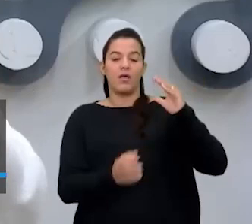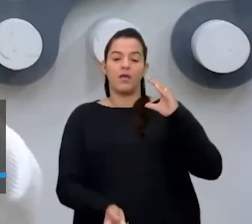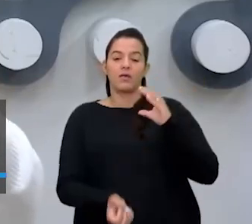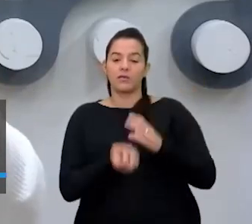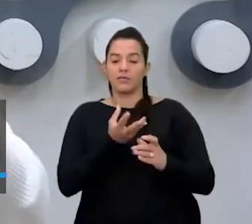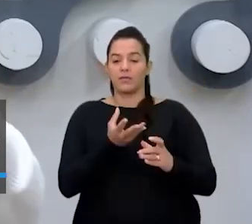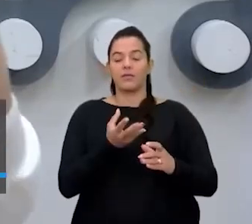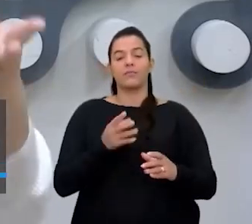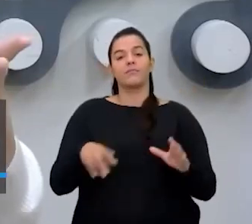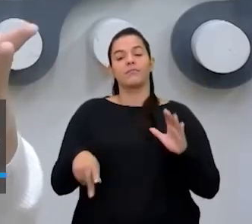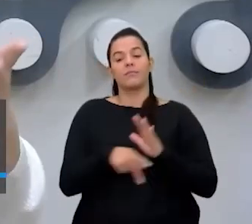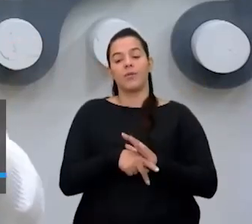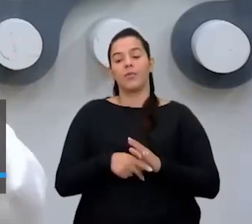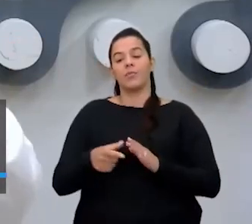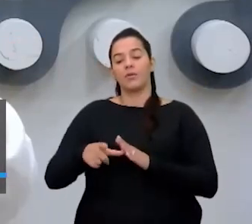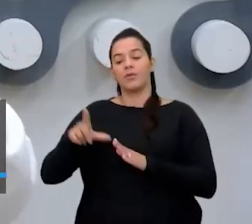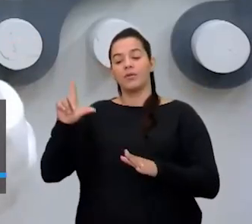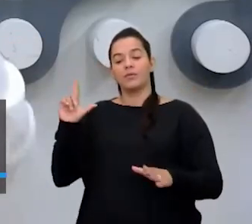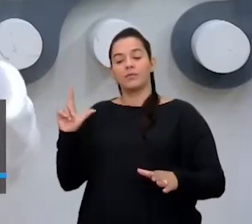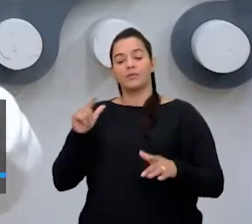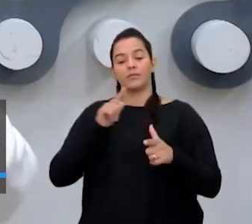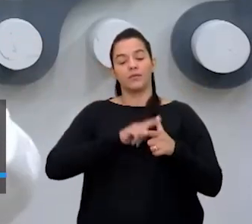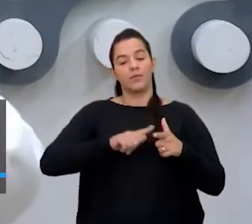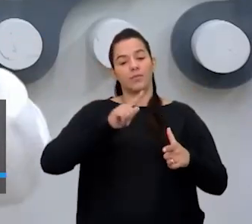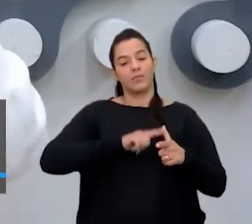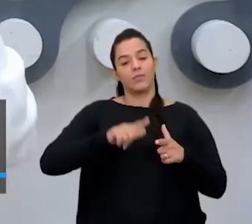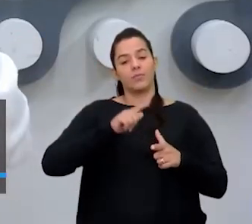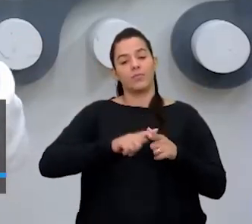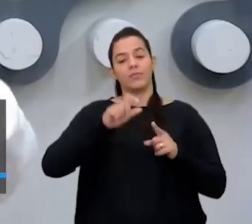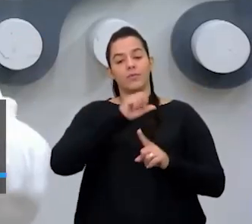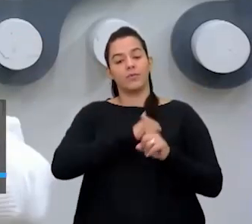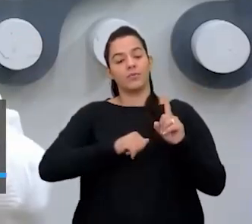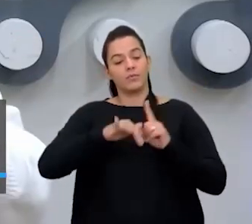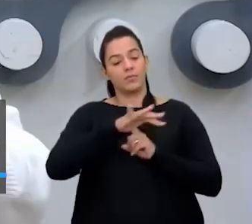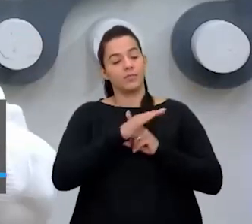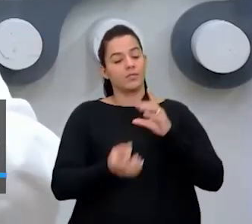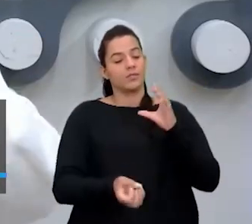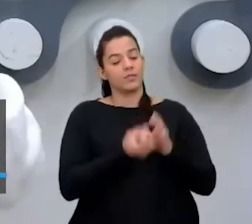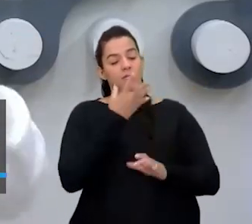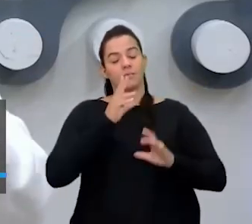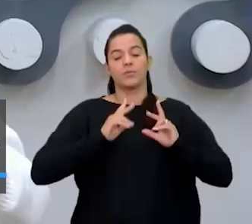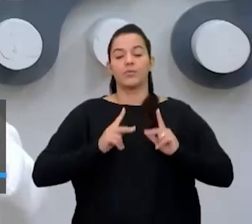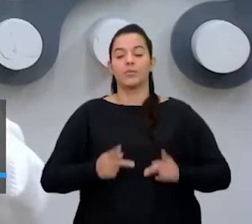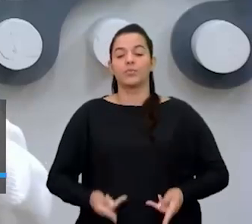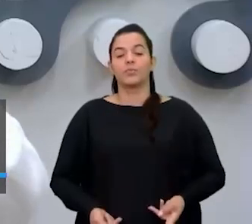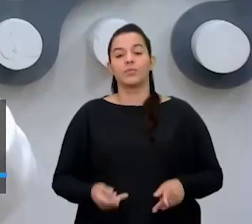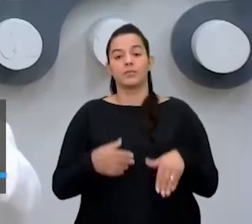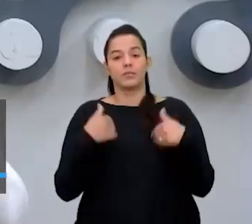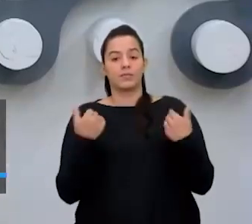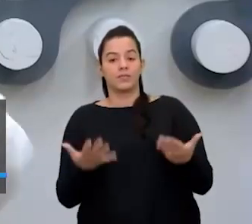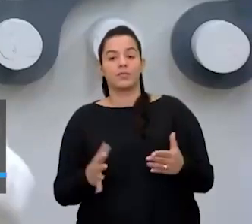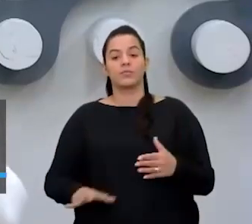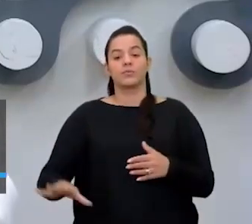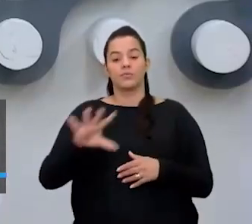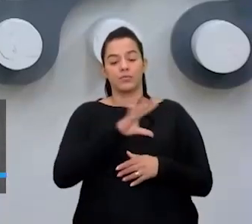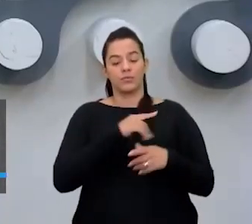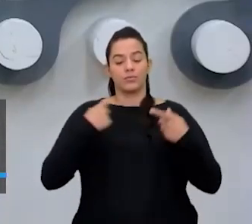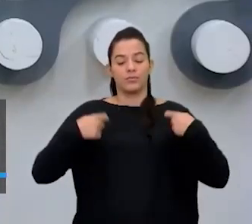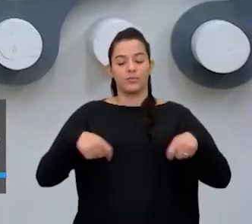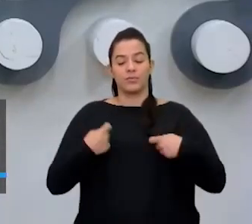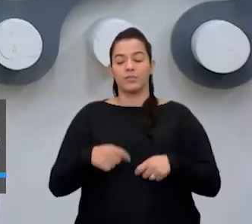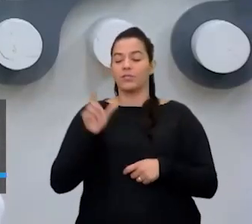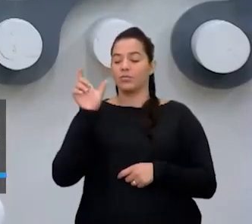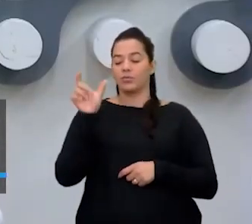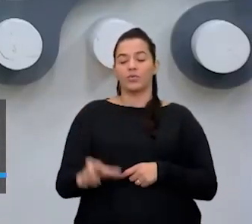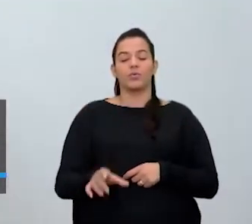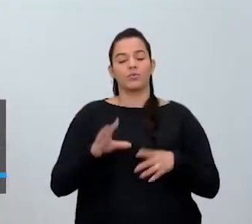é dada pela natureza. Antes disso, é um problema social criado pelo próprio ser humano e que, portanto, tem que ser resolvido pelo próprio ser